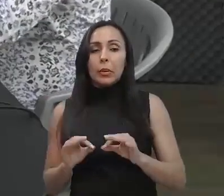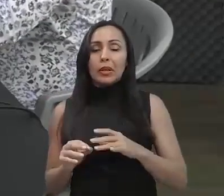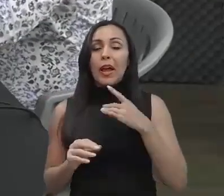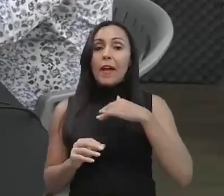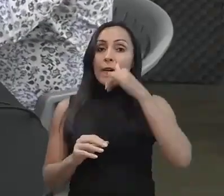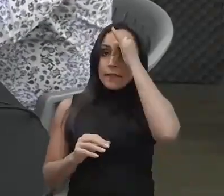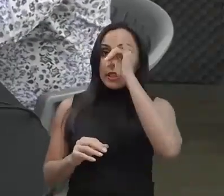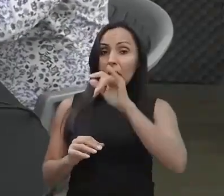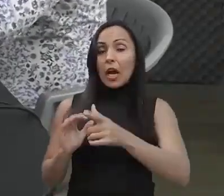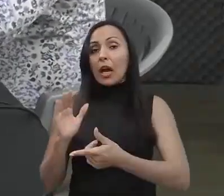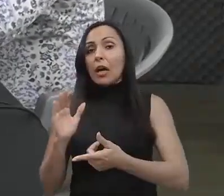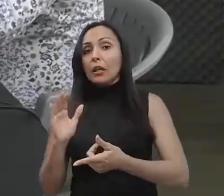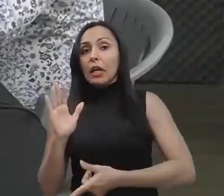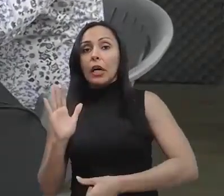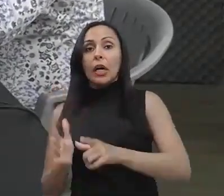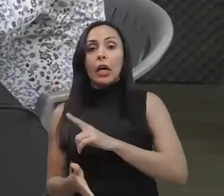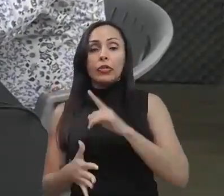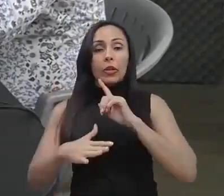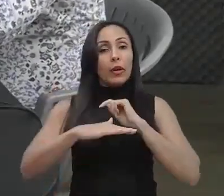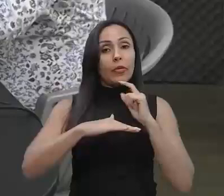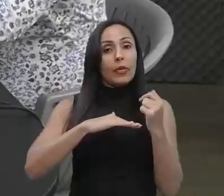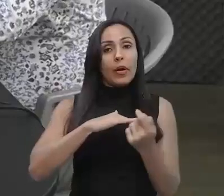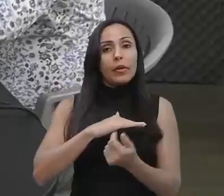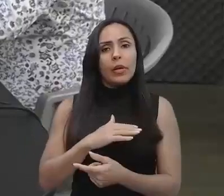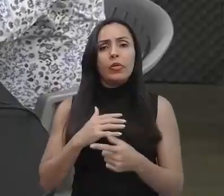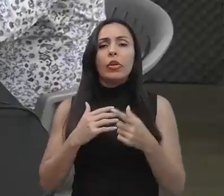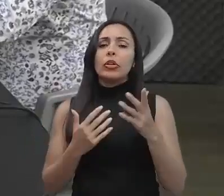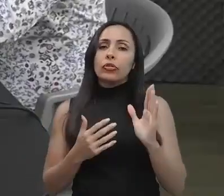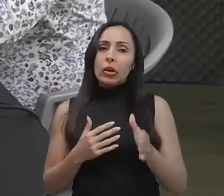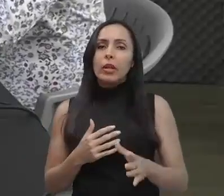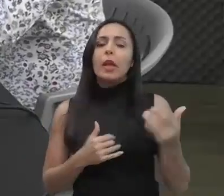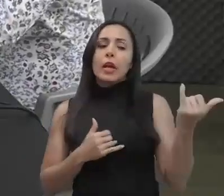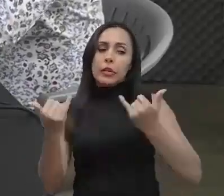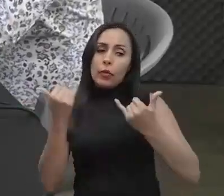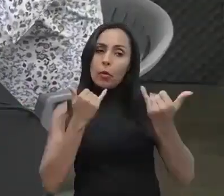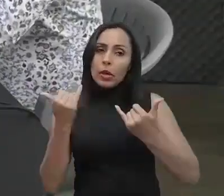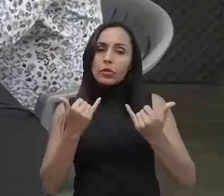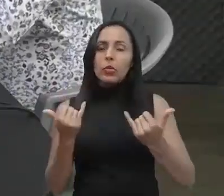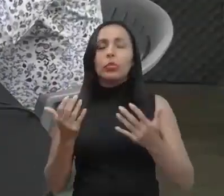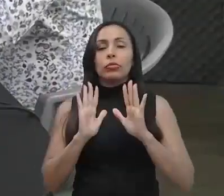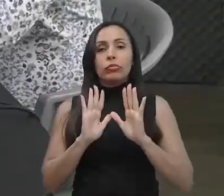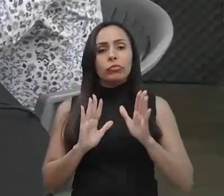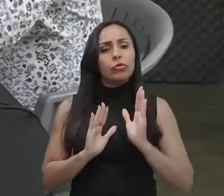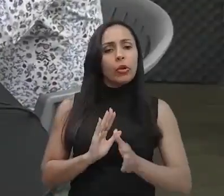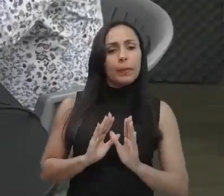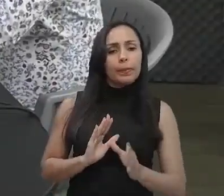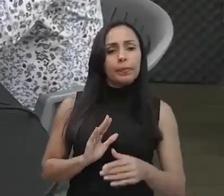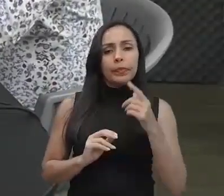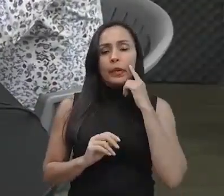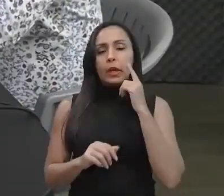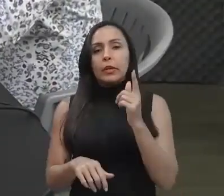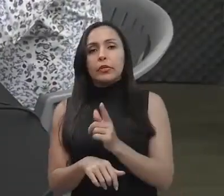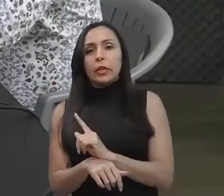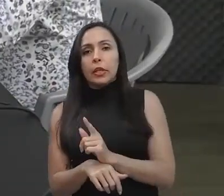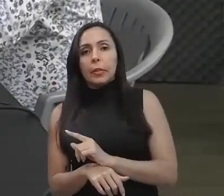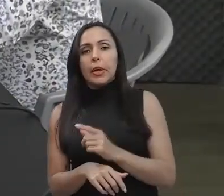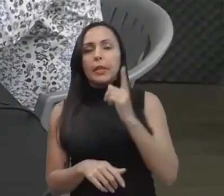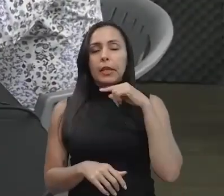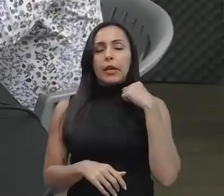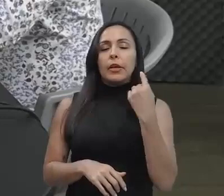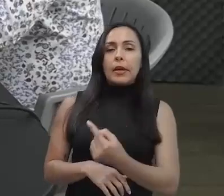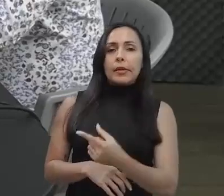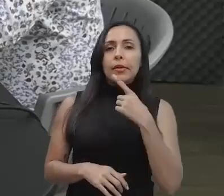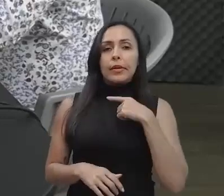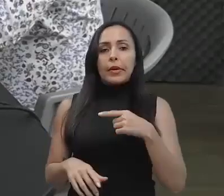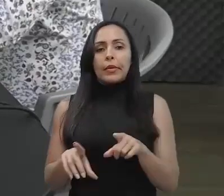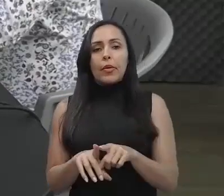fake News chegar você já ter a informação ofertada ali né Isso é um gerenciamento de crise forte né que a gente tem também quando a gente